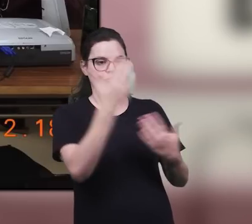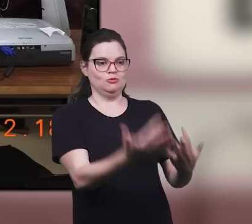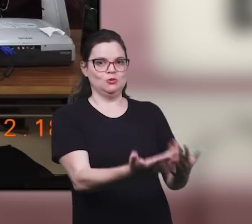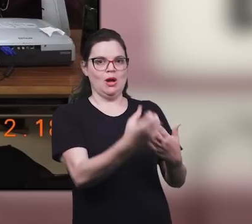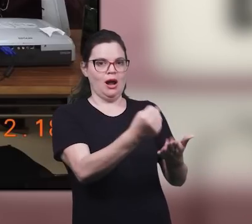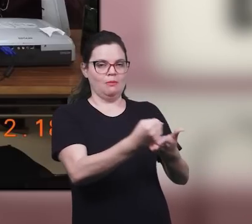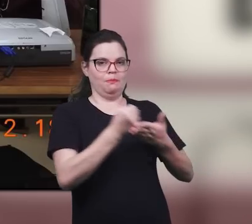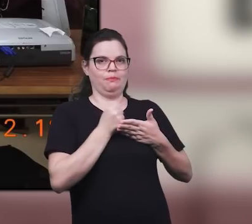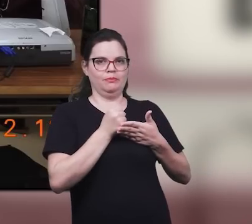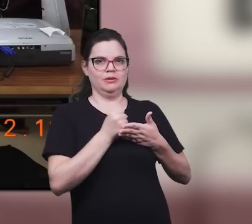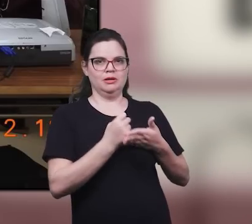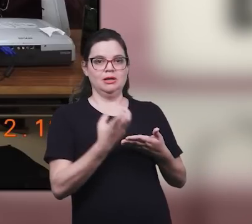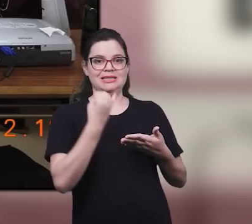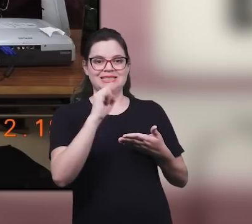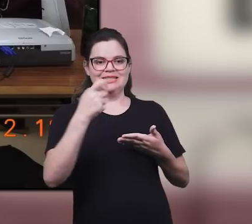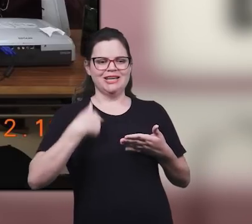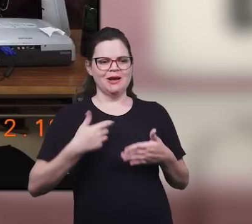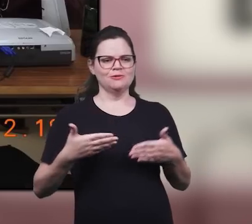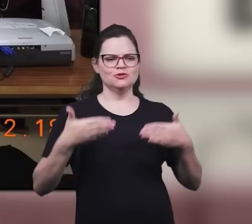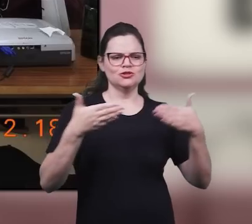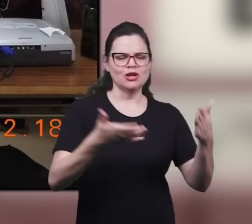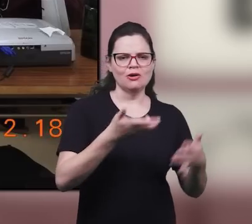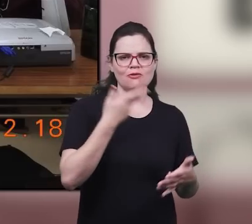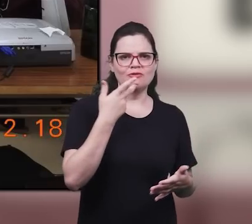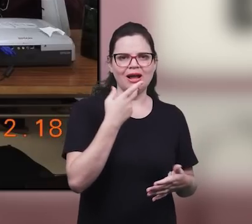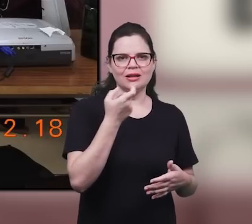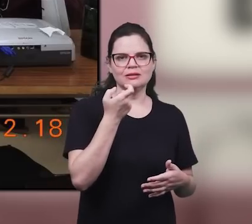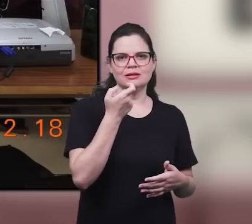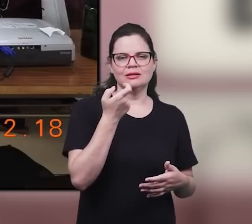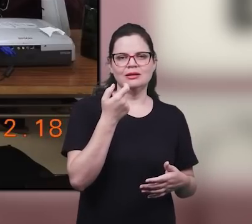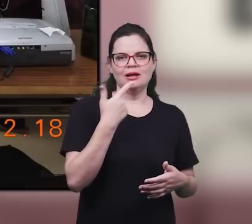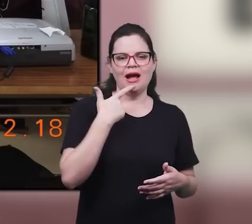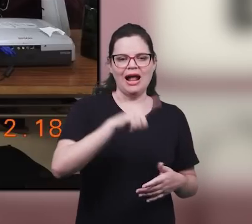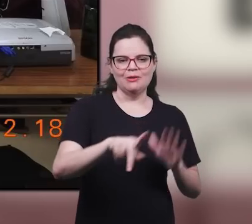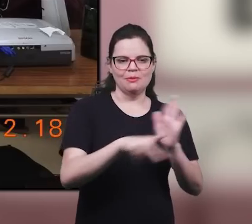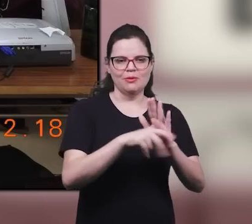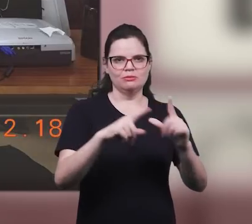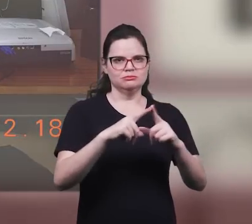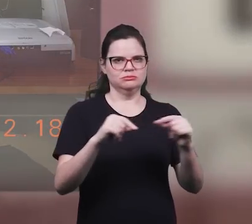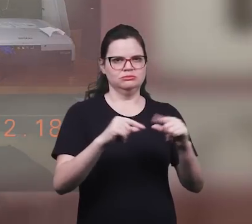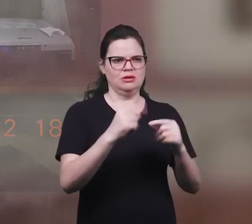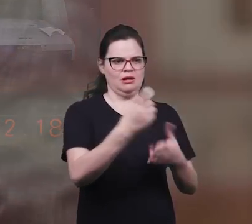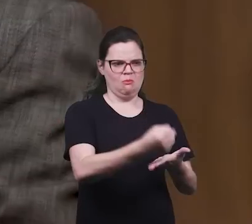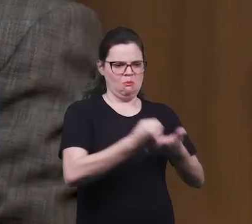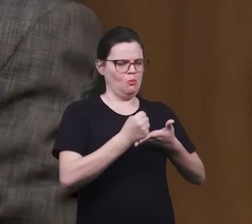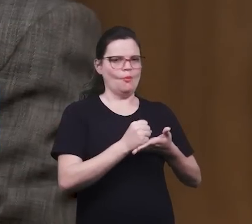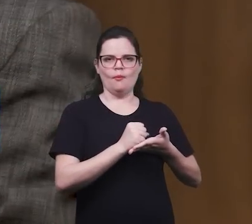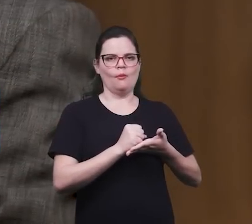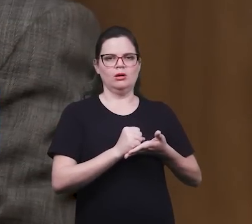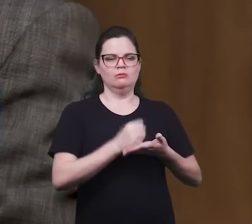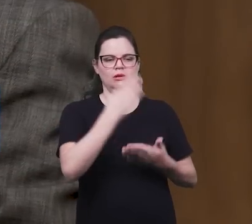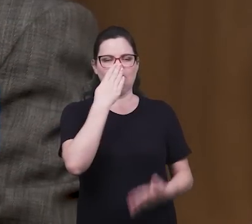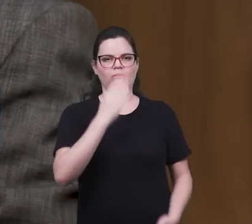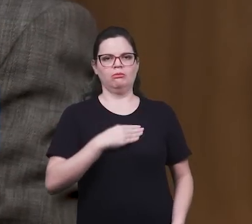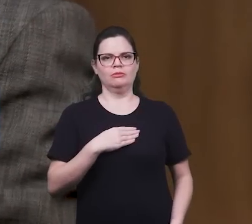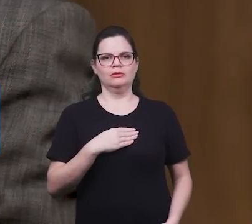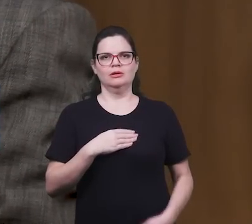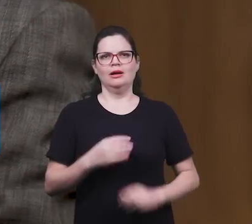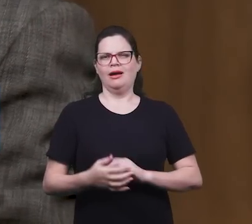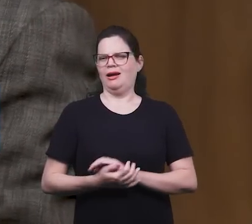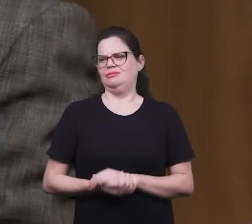Ao passo que chegando lá, falando um japonês mal falado, não vem ninguém te atender. Então isso me desestimulou um pouco a